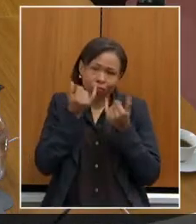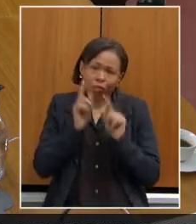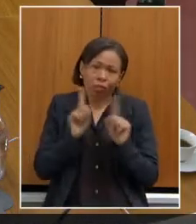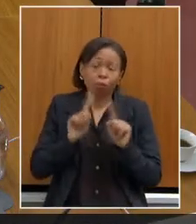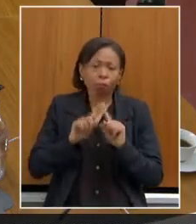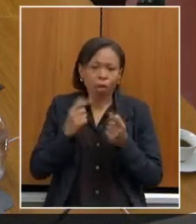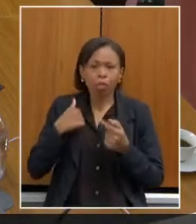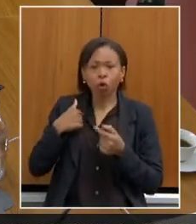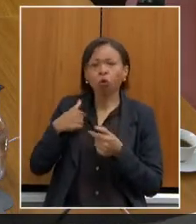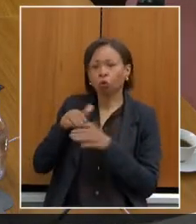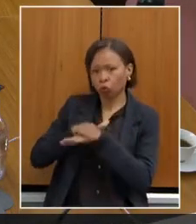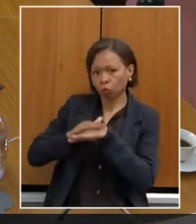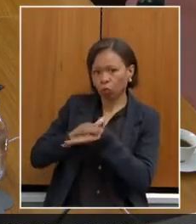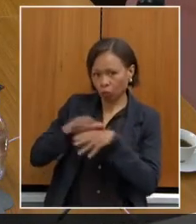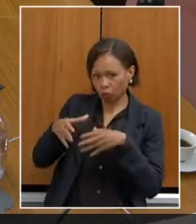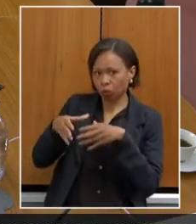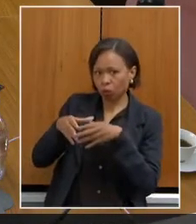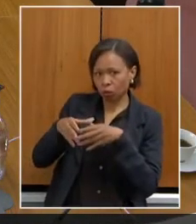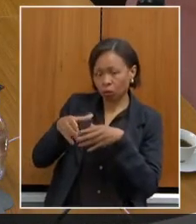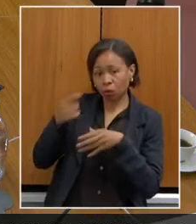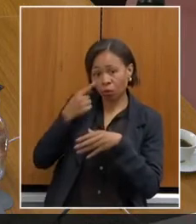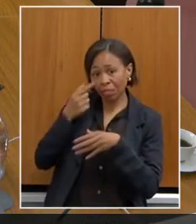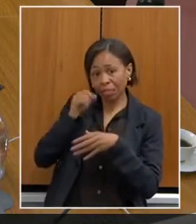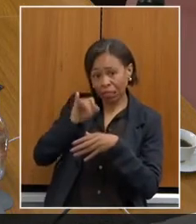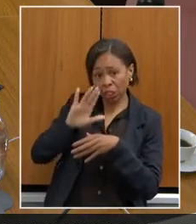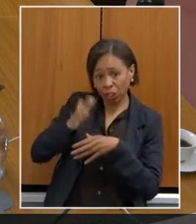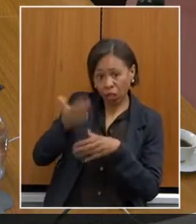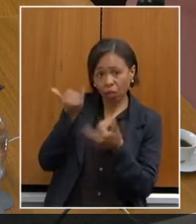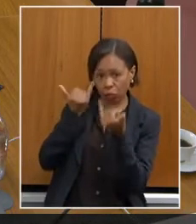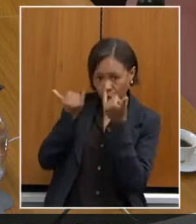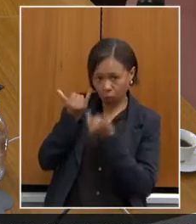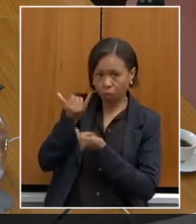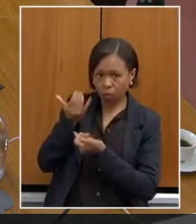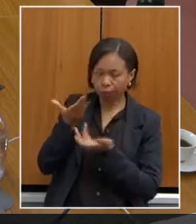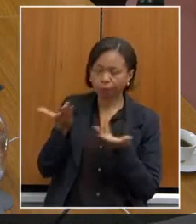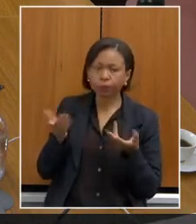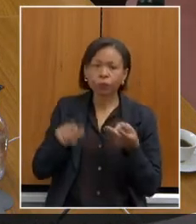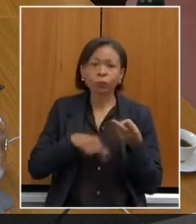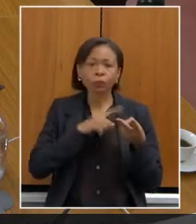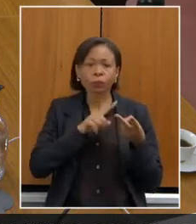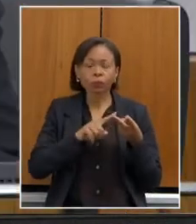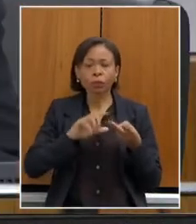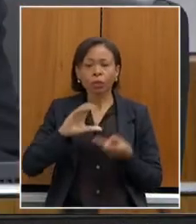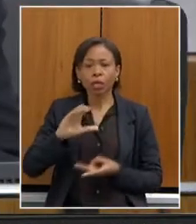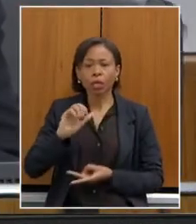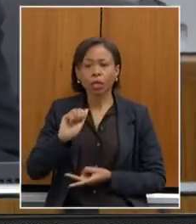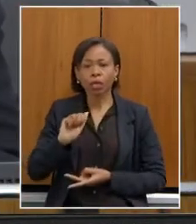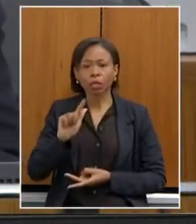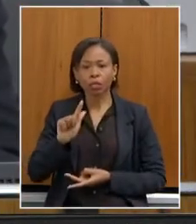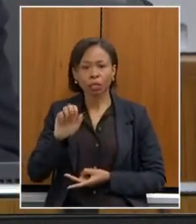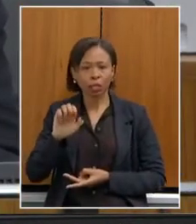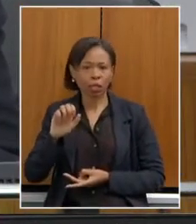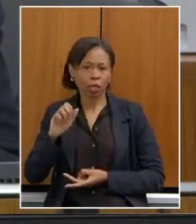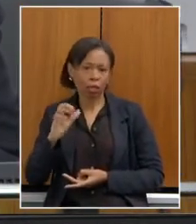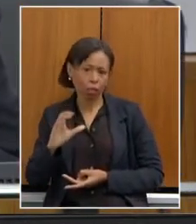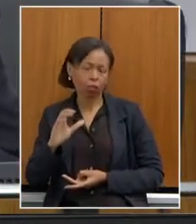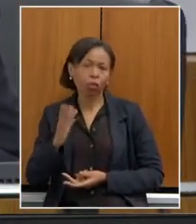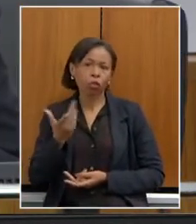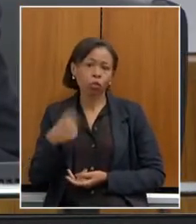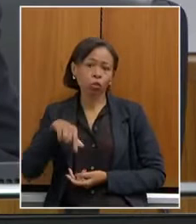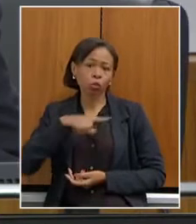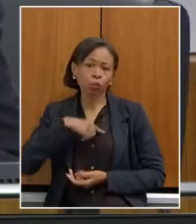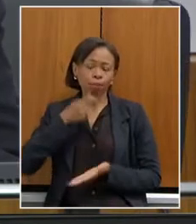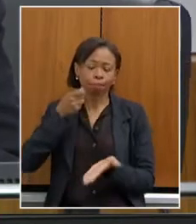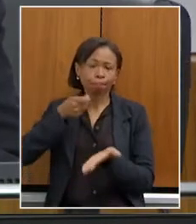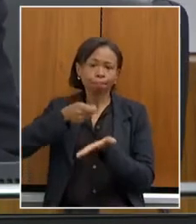equipe para ver se há alguma novidade em relação a isso em relação ao CAGEC nós estamos pagando os incentivos de